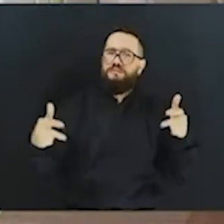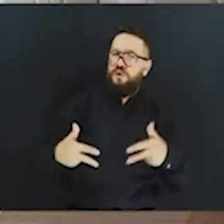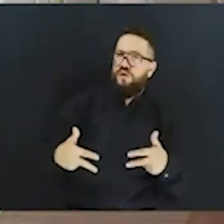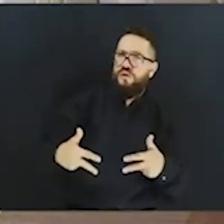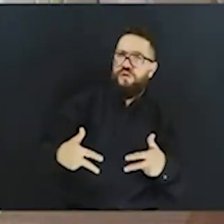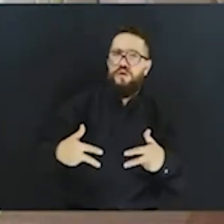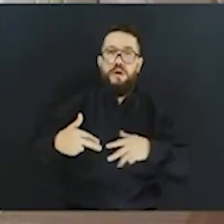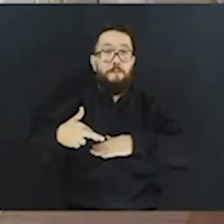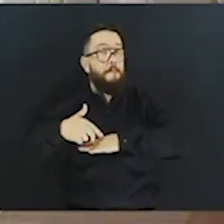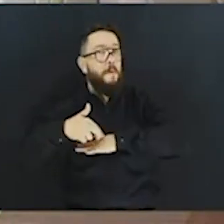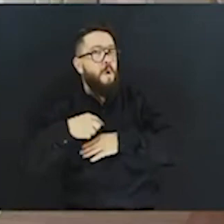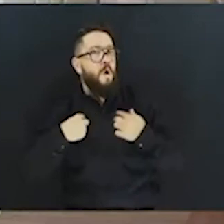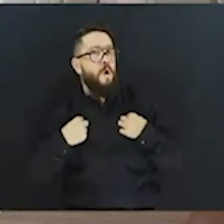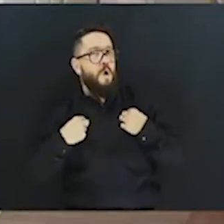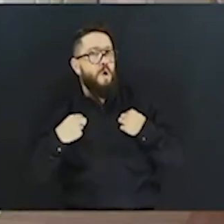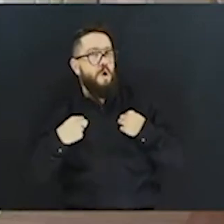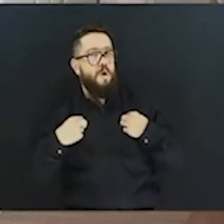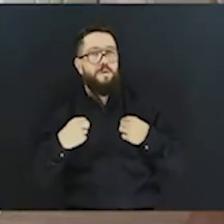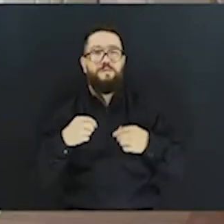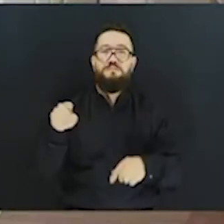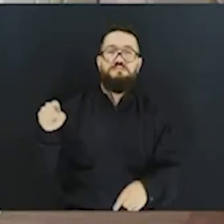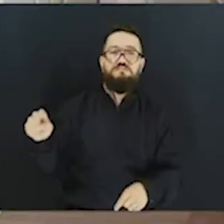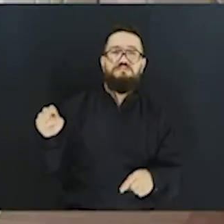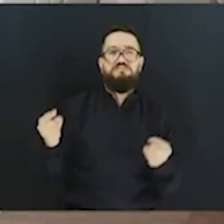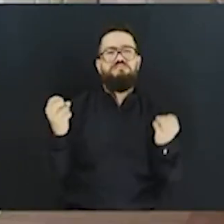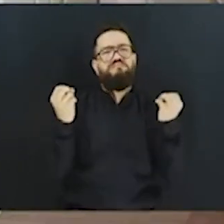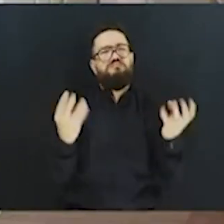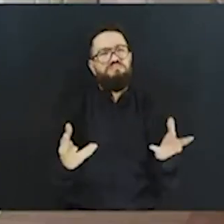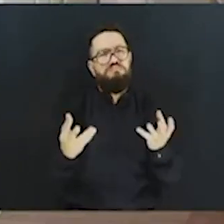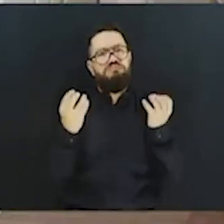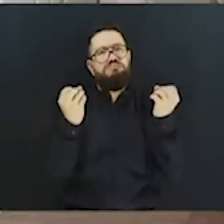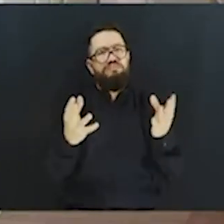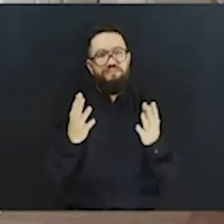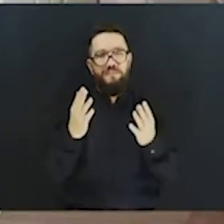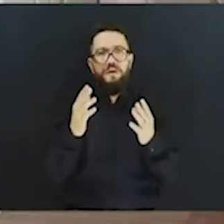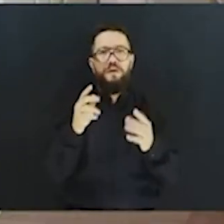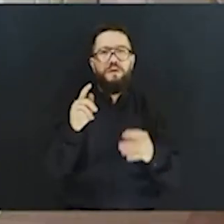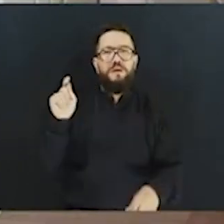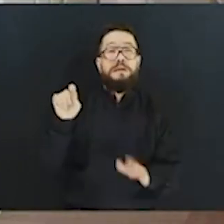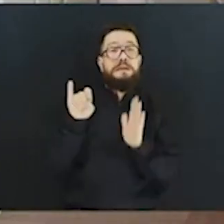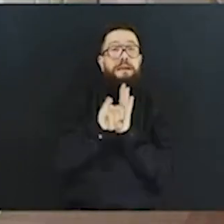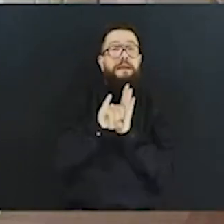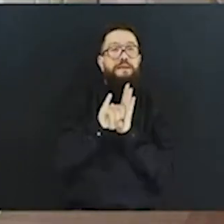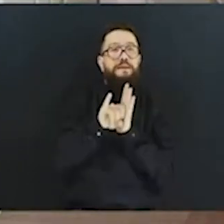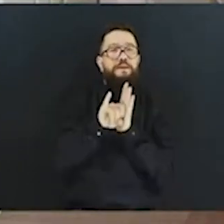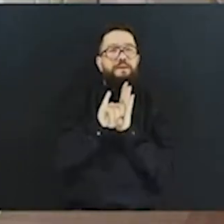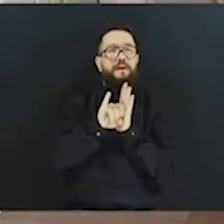de se expressar reivindicando a sua identidade e combater os estereótipos impostos pela sociedade,